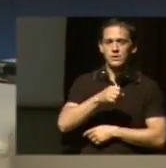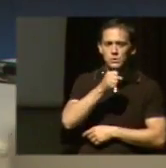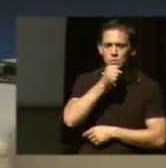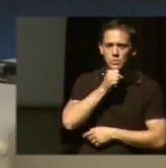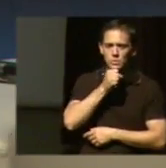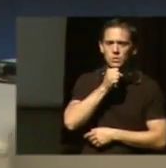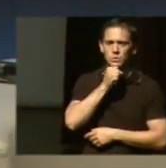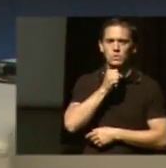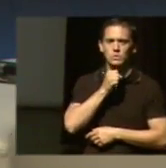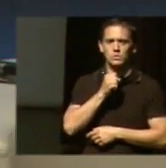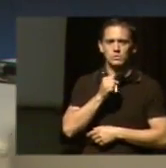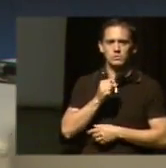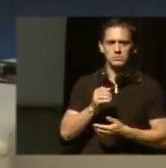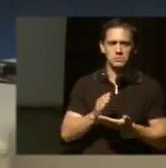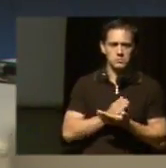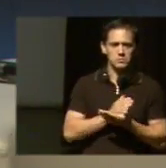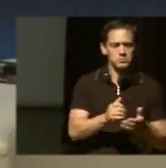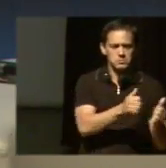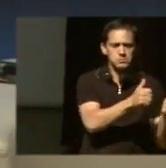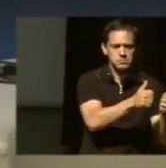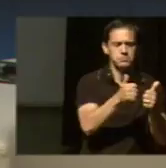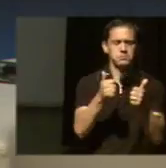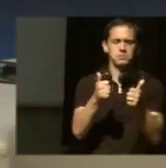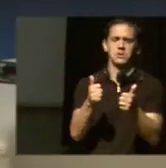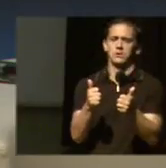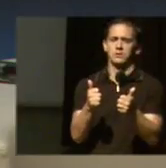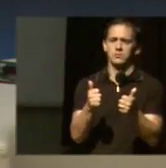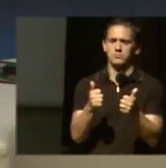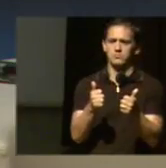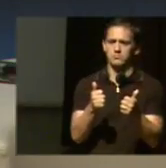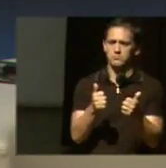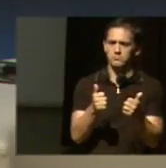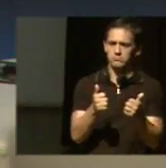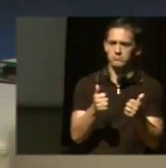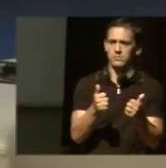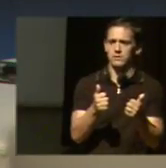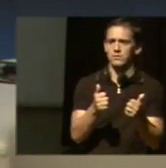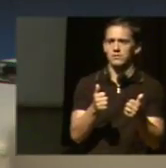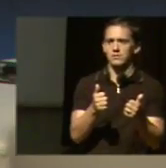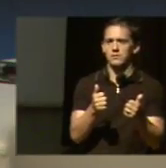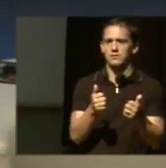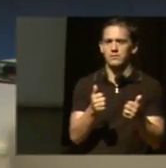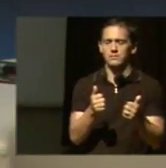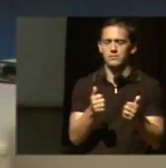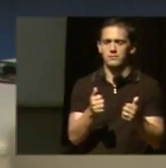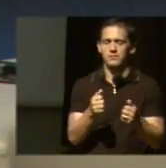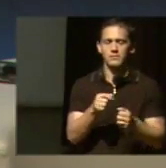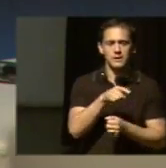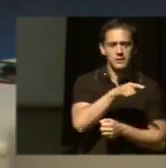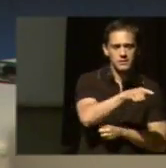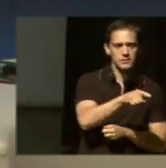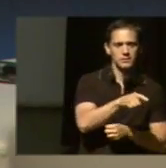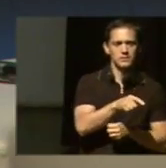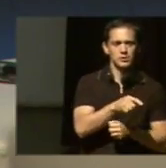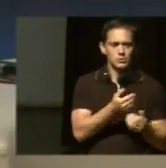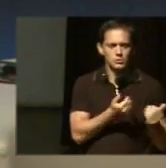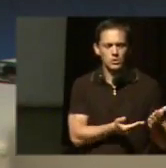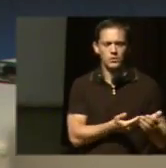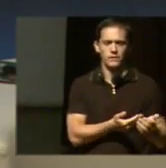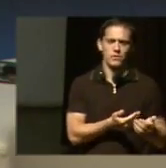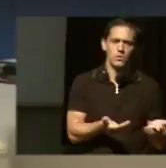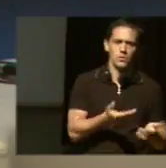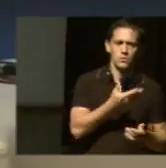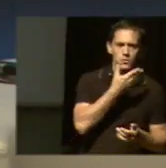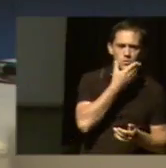estão muito bem, obrigado. Aqui, essa imagem do homem, um idoso jovem, com